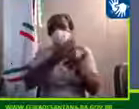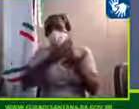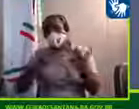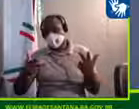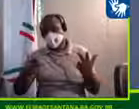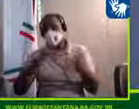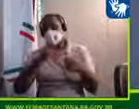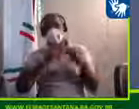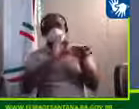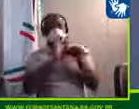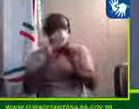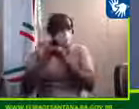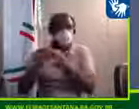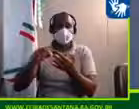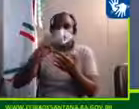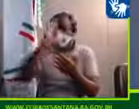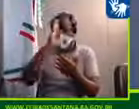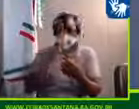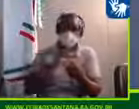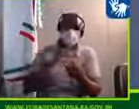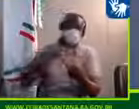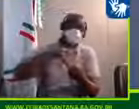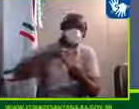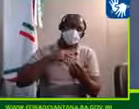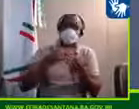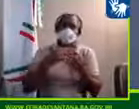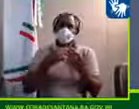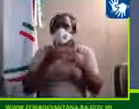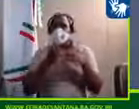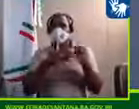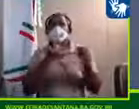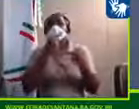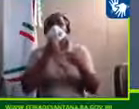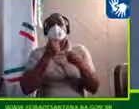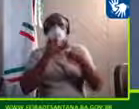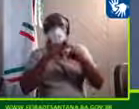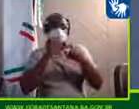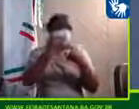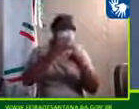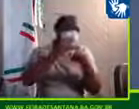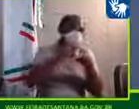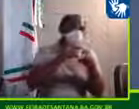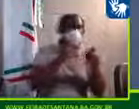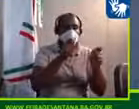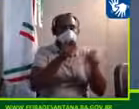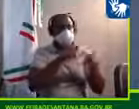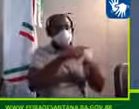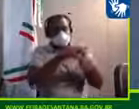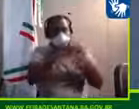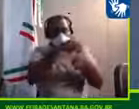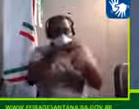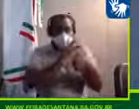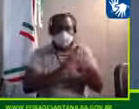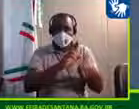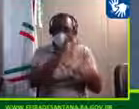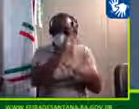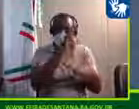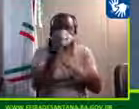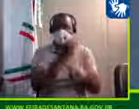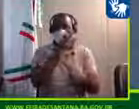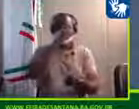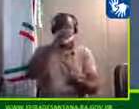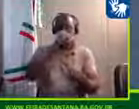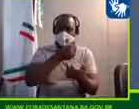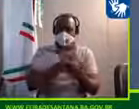como conveniados ou privados. Então, se o médico entende que é possível ele medicar, ele tem responsabilidade e autoridade para